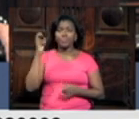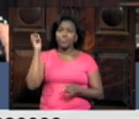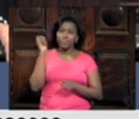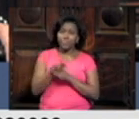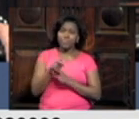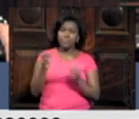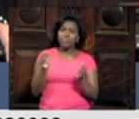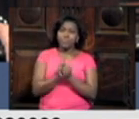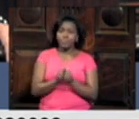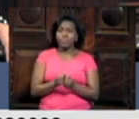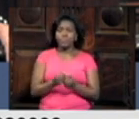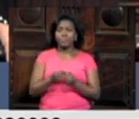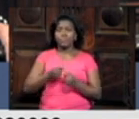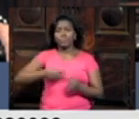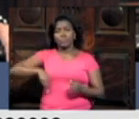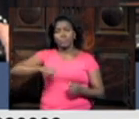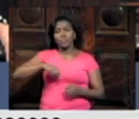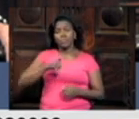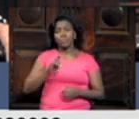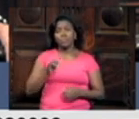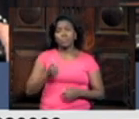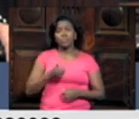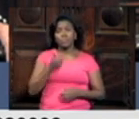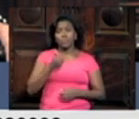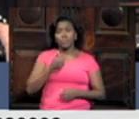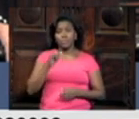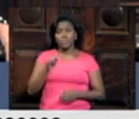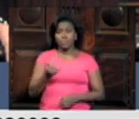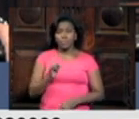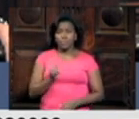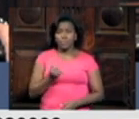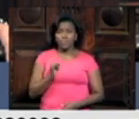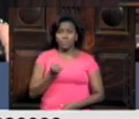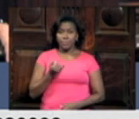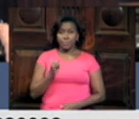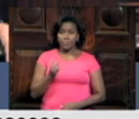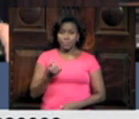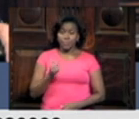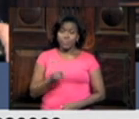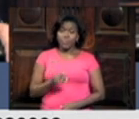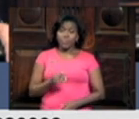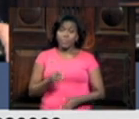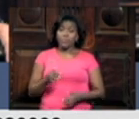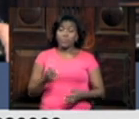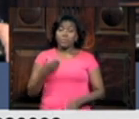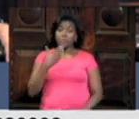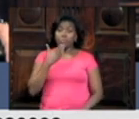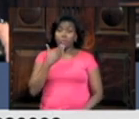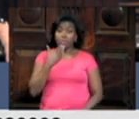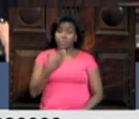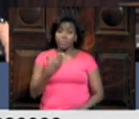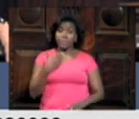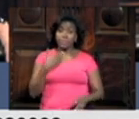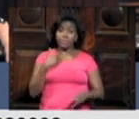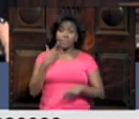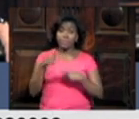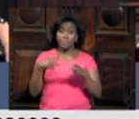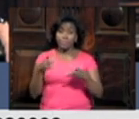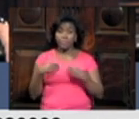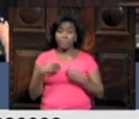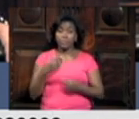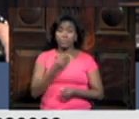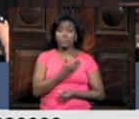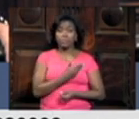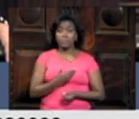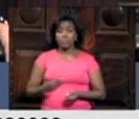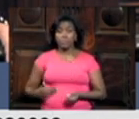gente no dia 1º de janeiro. Já quero aqui pedir presentes ao meu governador, ao